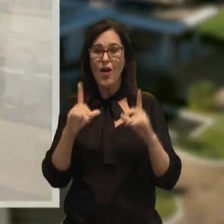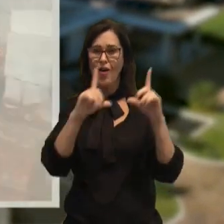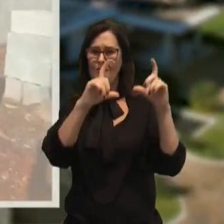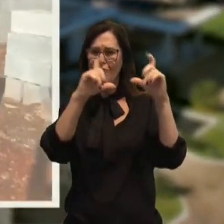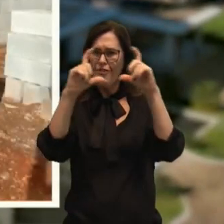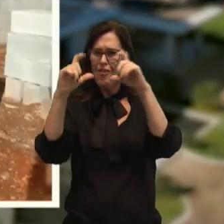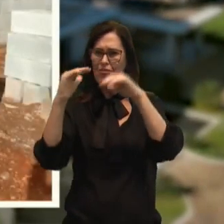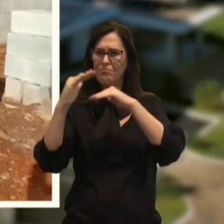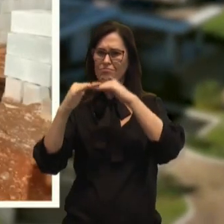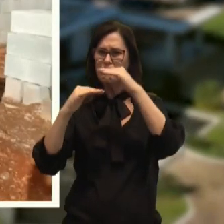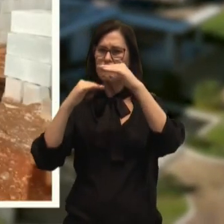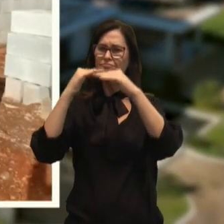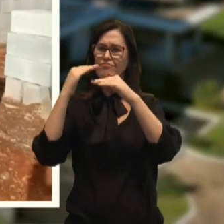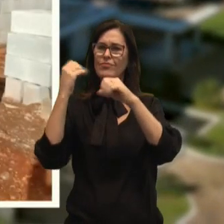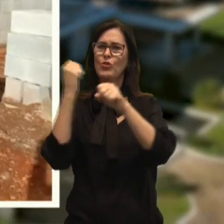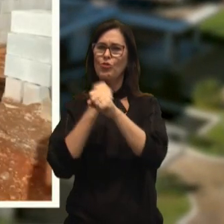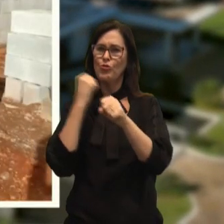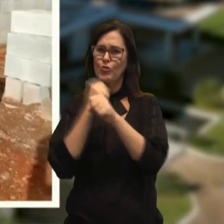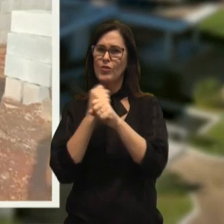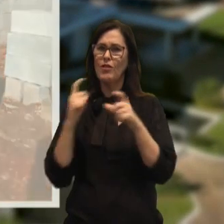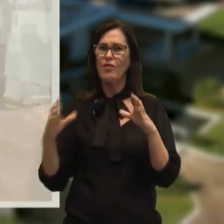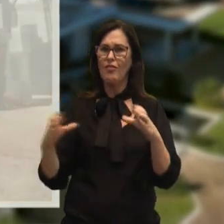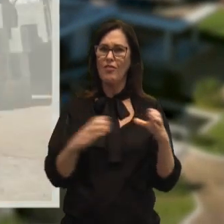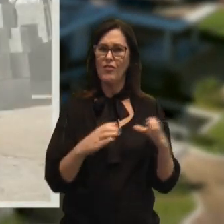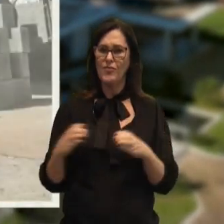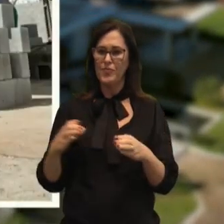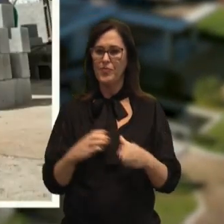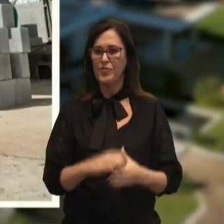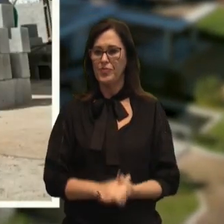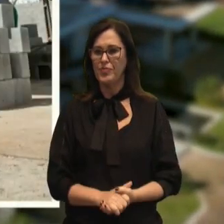da evolução das obras em Cavalcante.